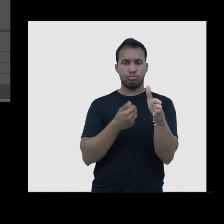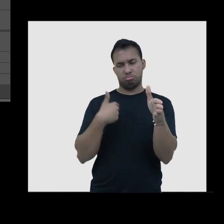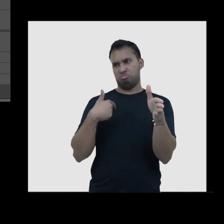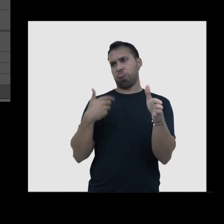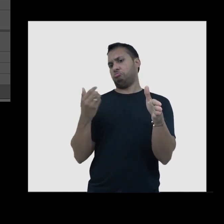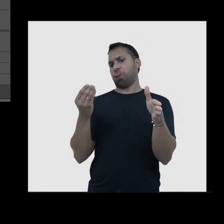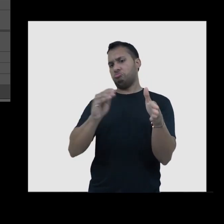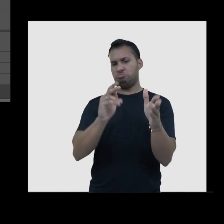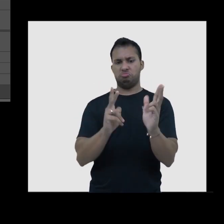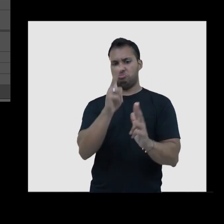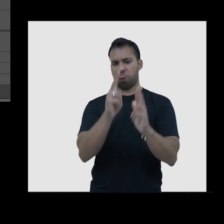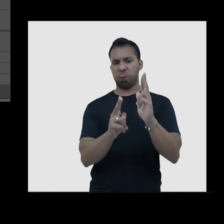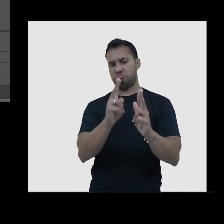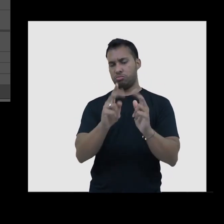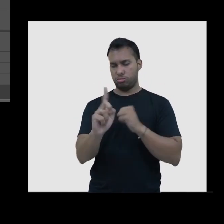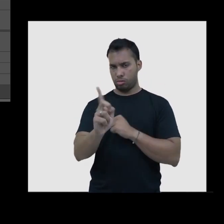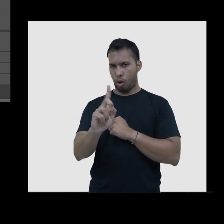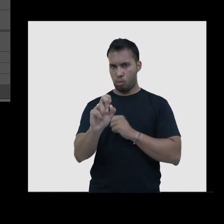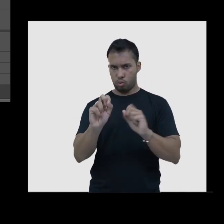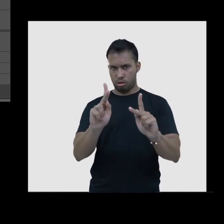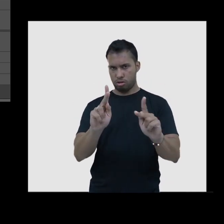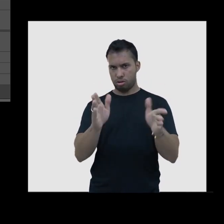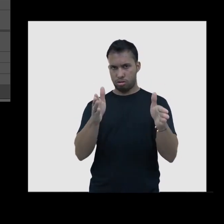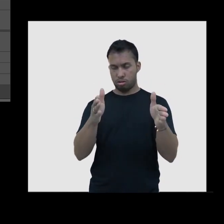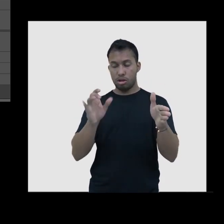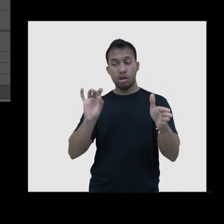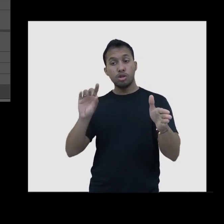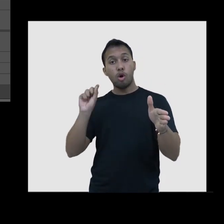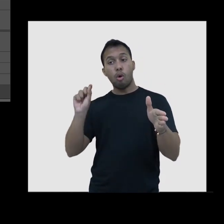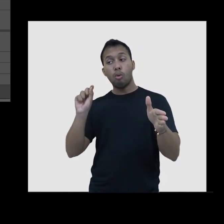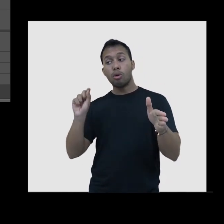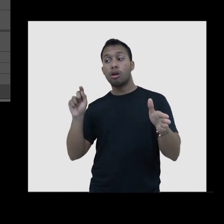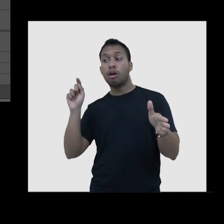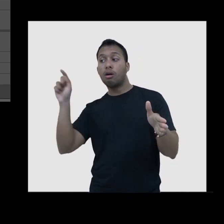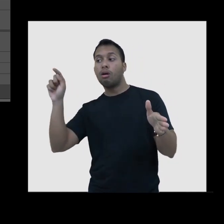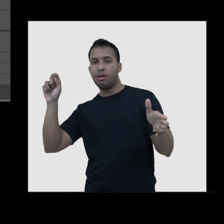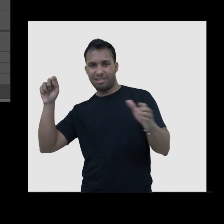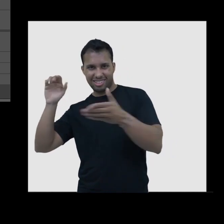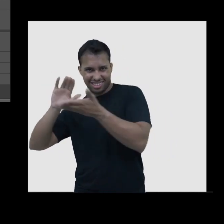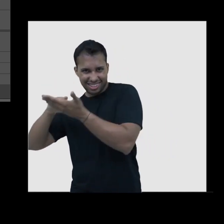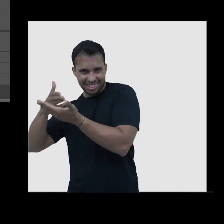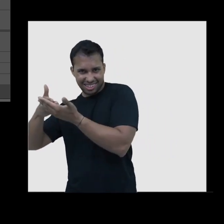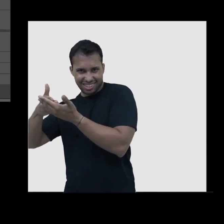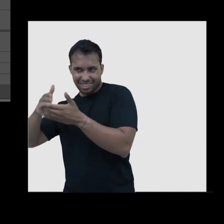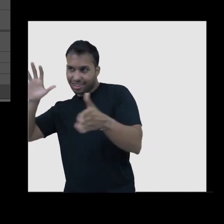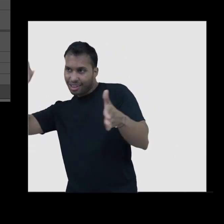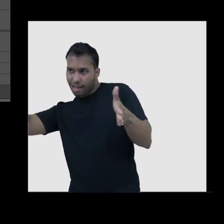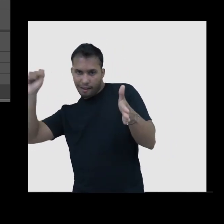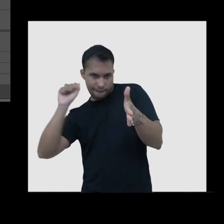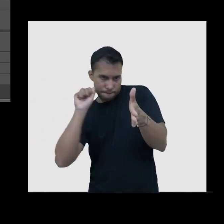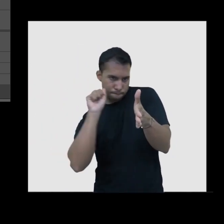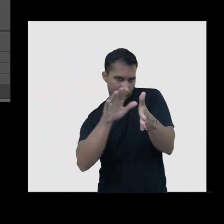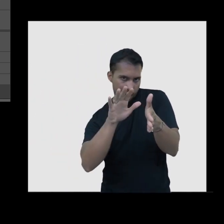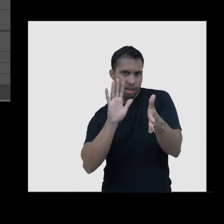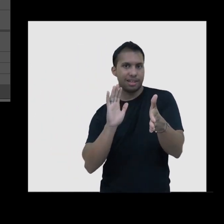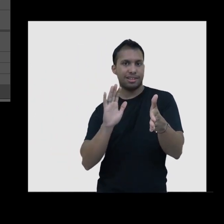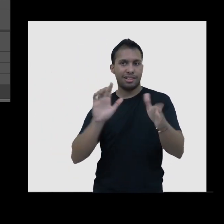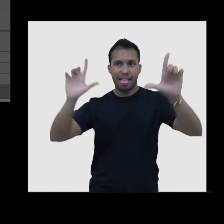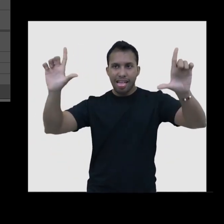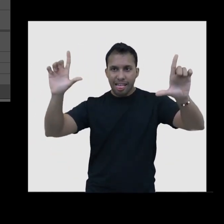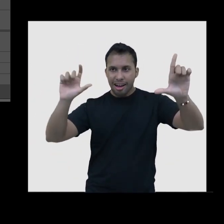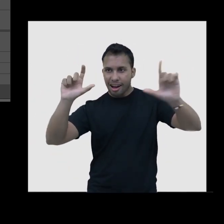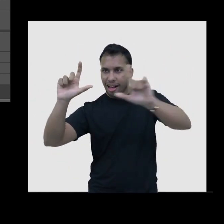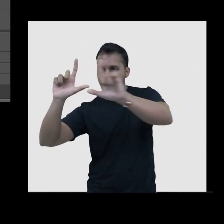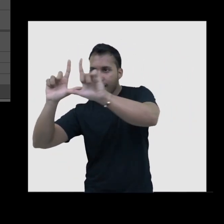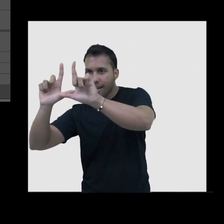propriamente dito, a gente vai acrescentar uma nova camada com a janela de interpretação em Libras. Como eu não vou mexer nesse vídeo,